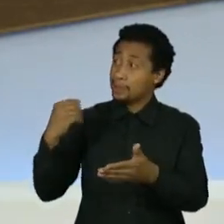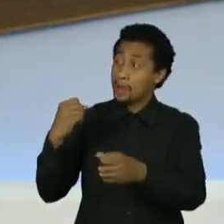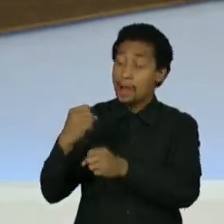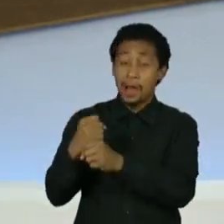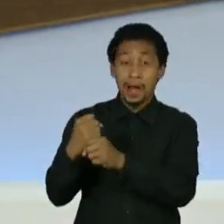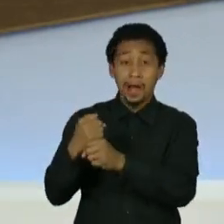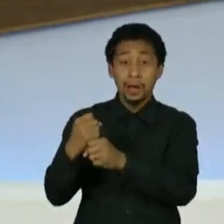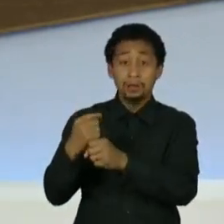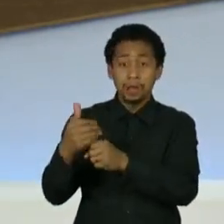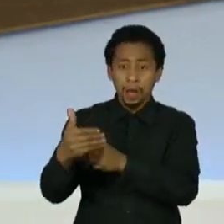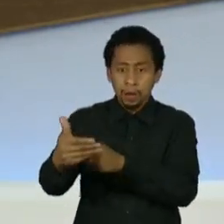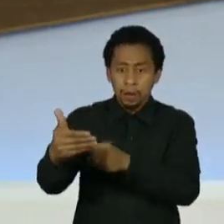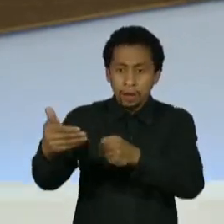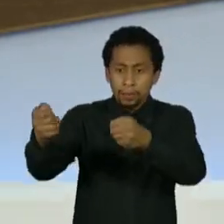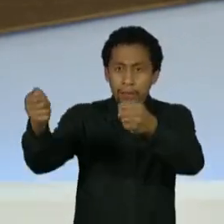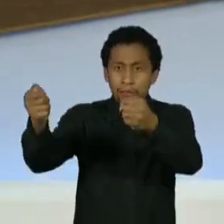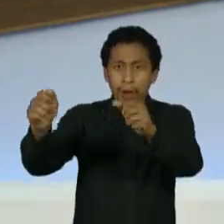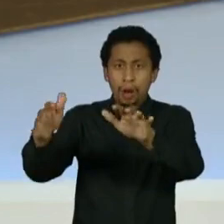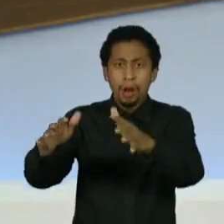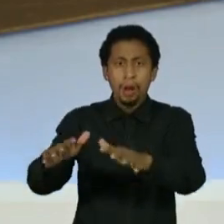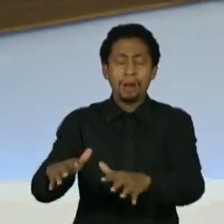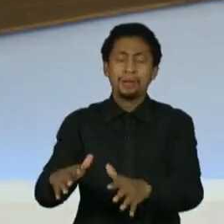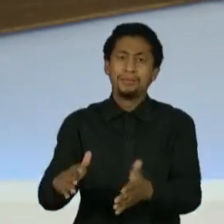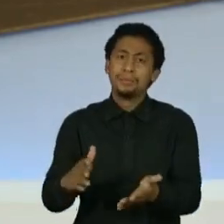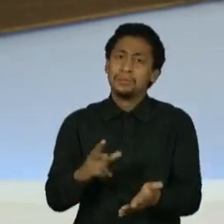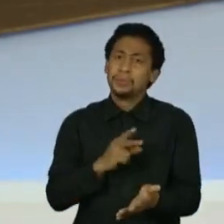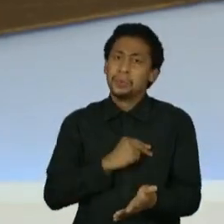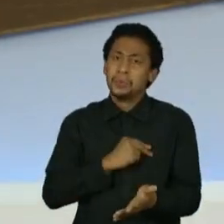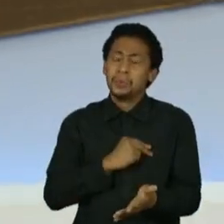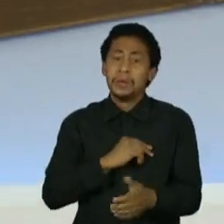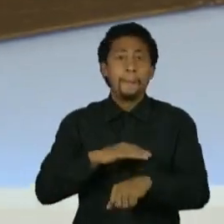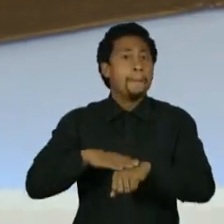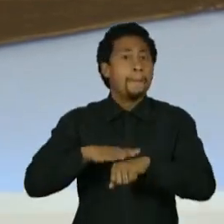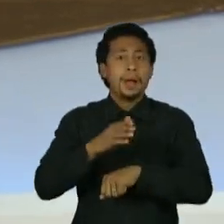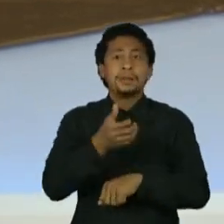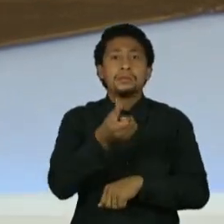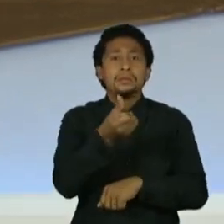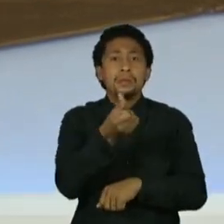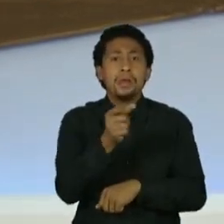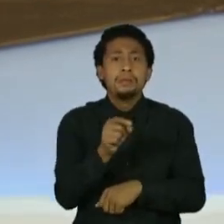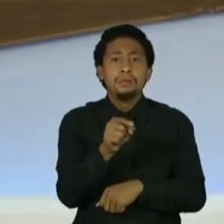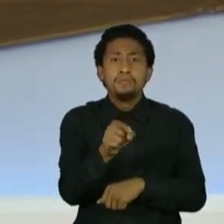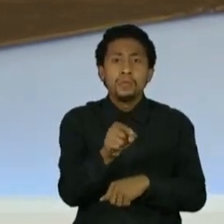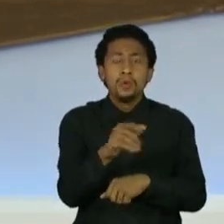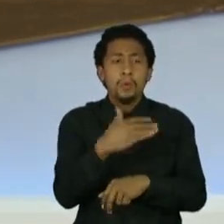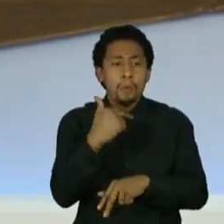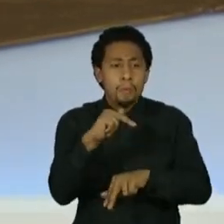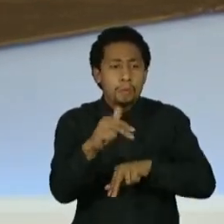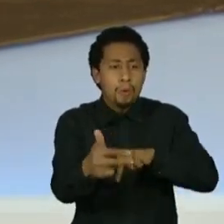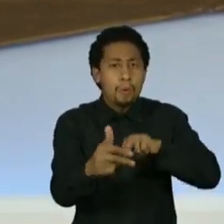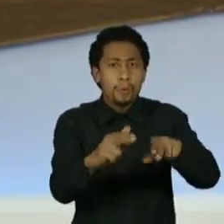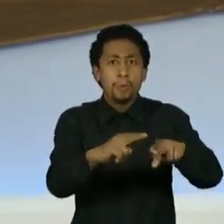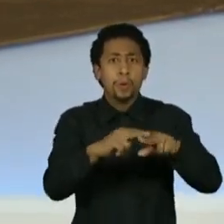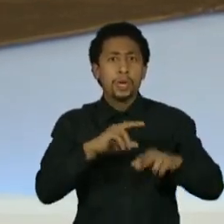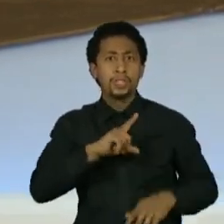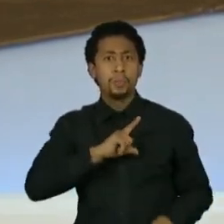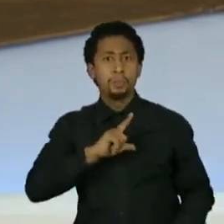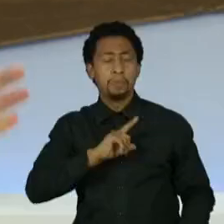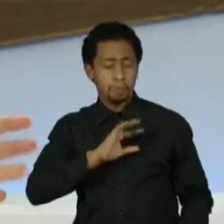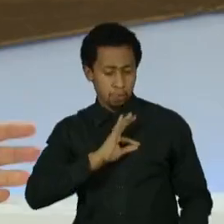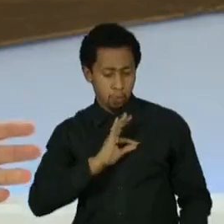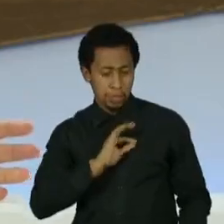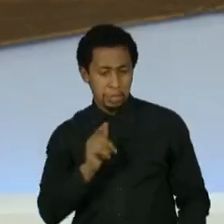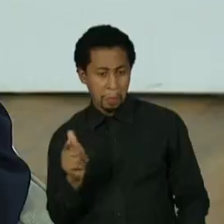retrocesso inacreditável. Mais de 6 mil pessoas mortas pela polícia, os militares sendo eleitos para governar o país